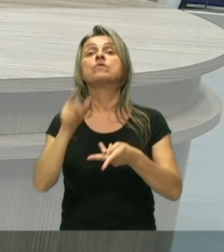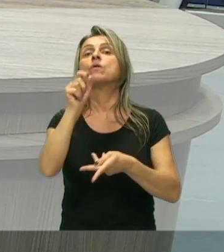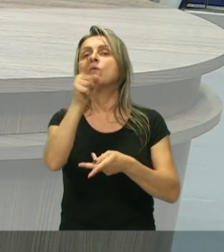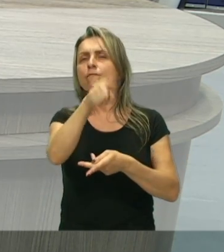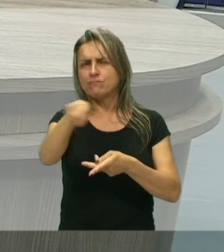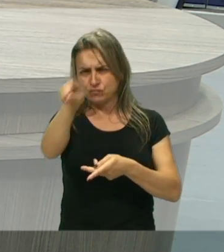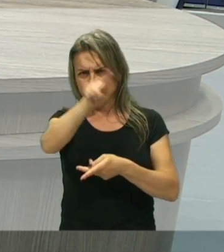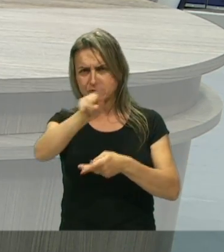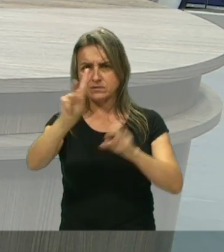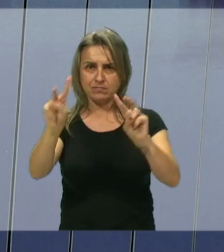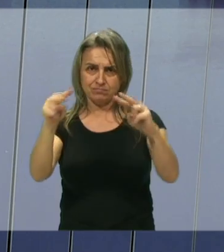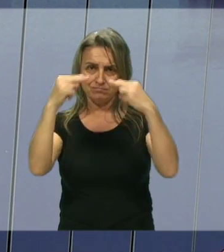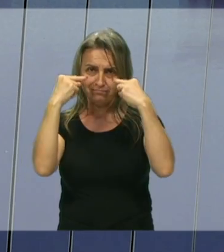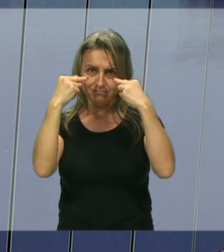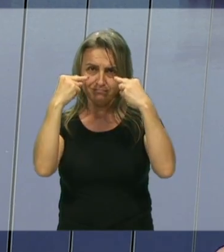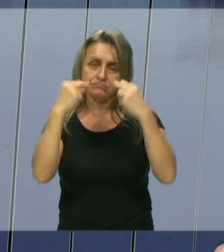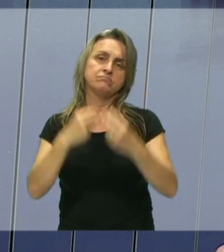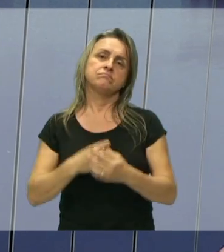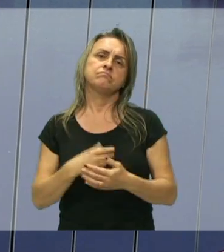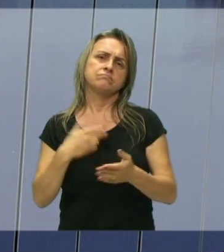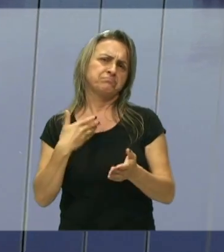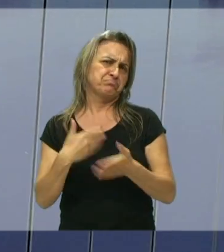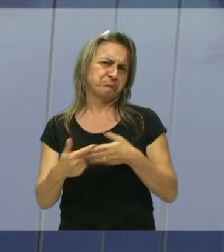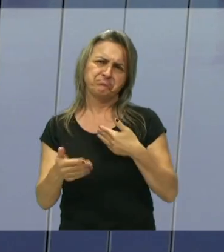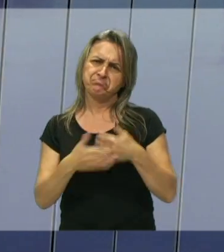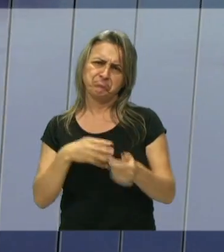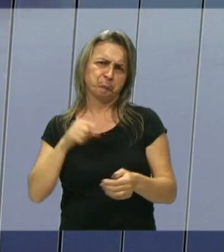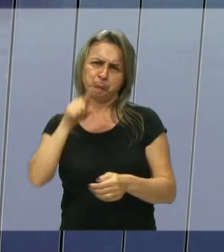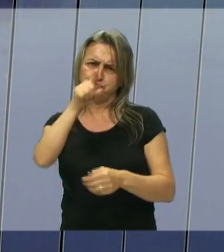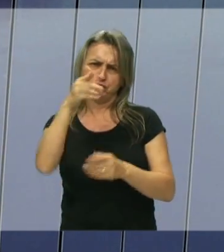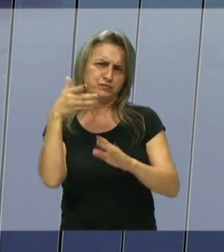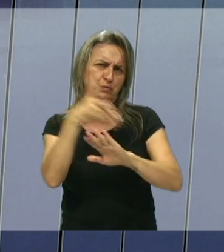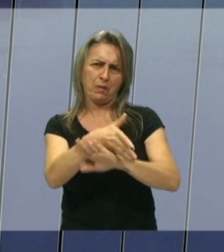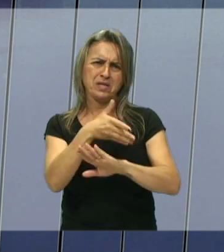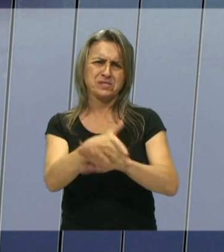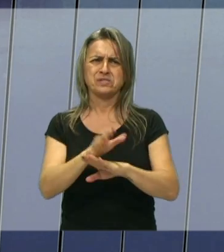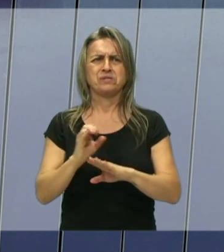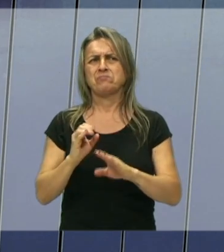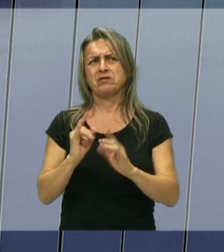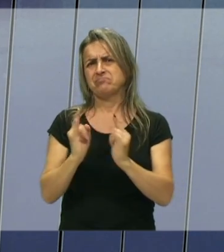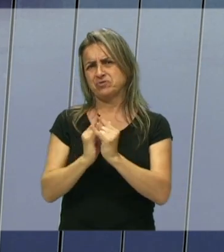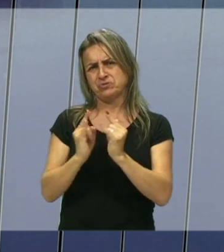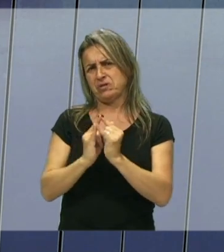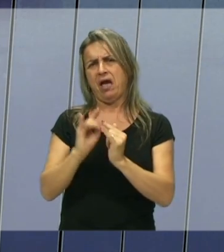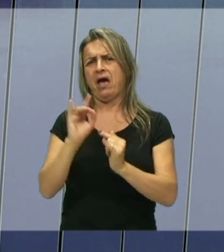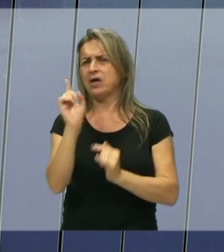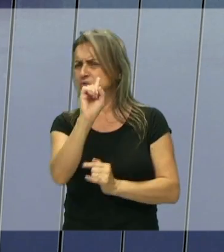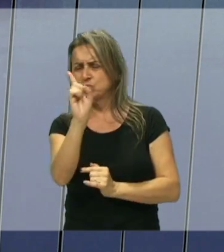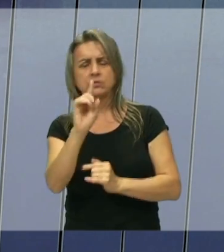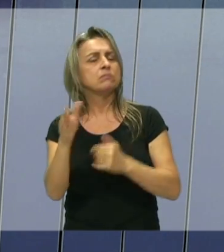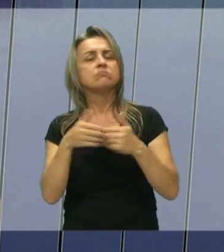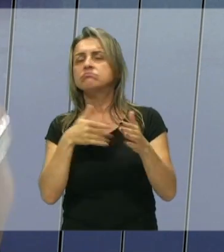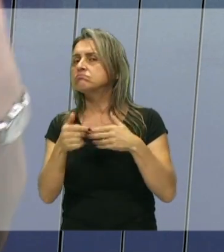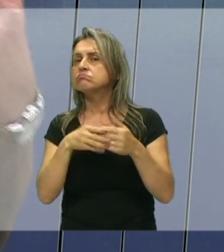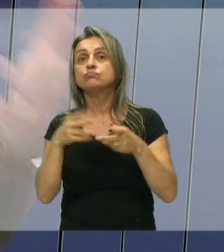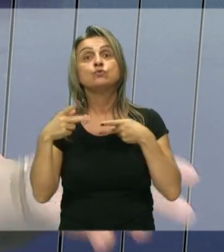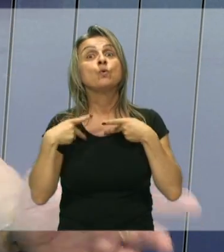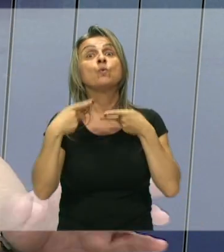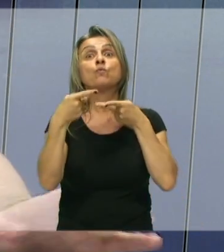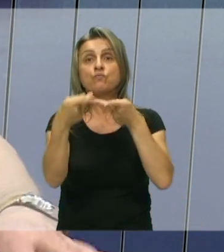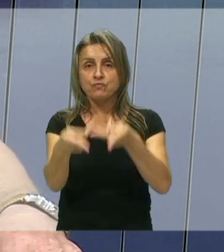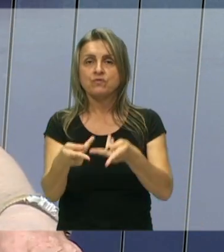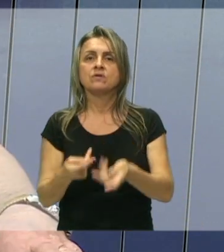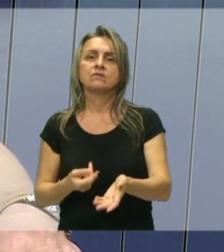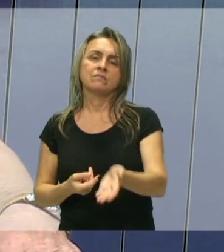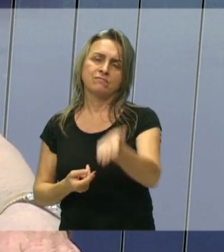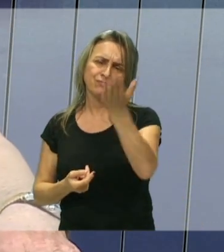assistindo, independente se você faz parte de uma organização ou não, se você faz parte, convide a tua organização,